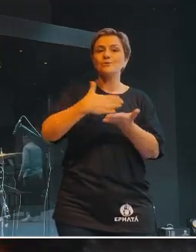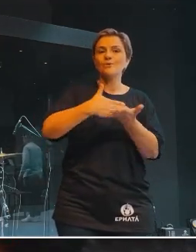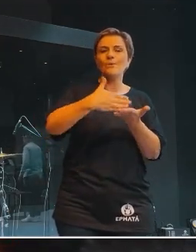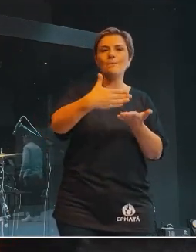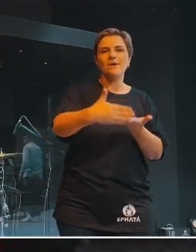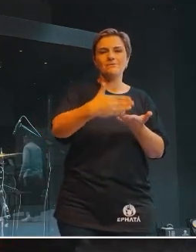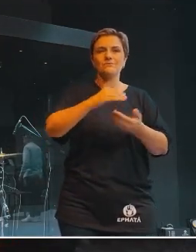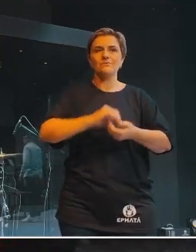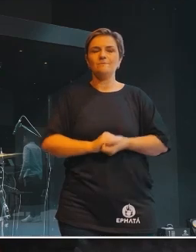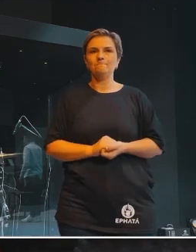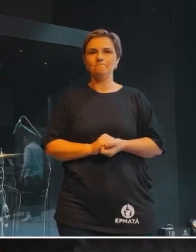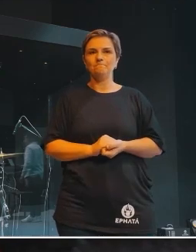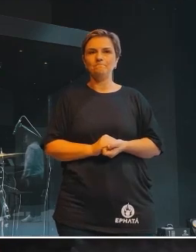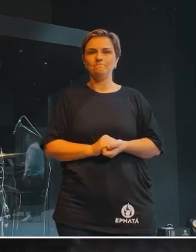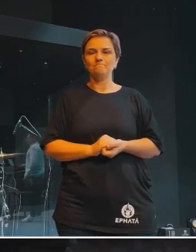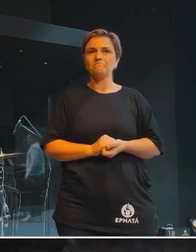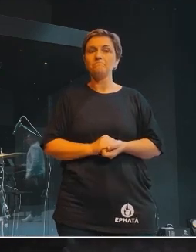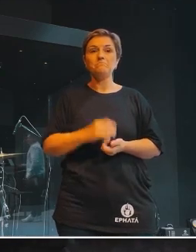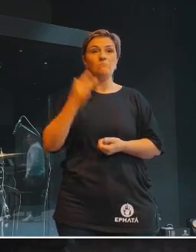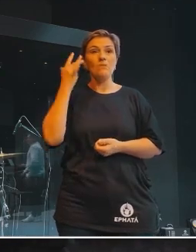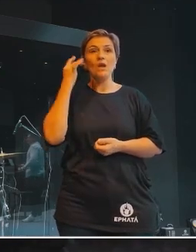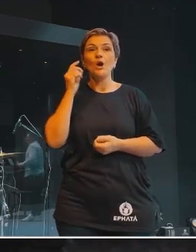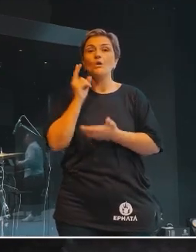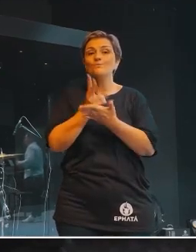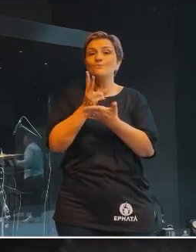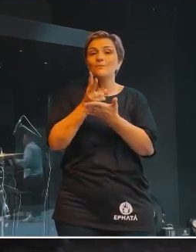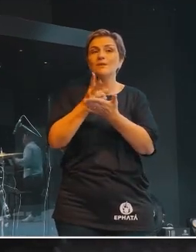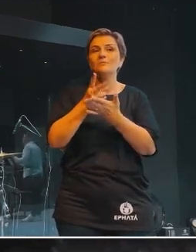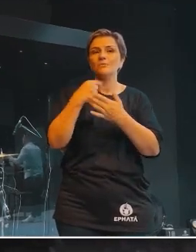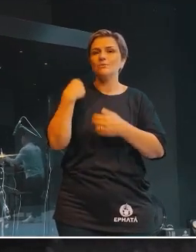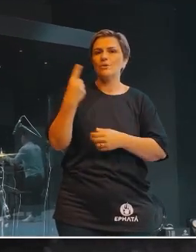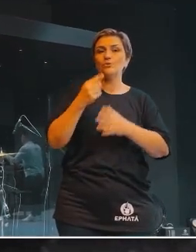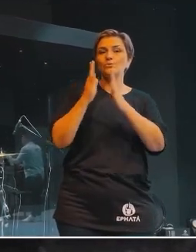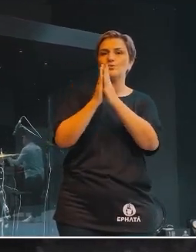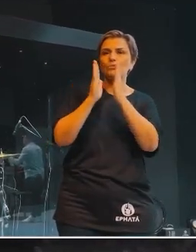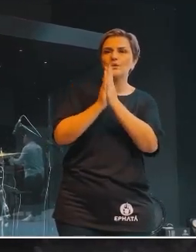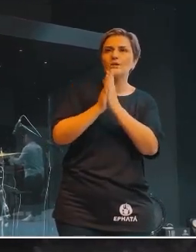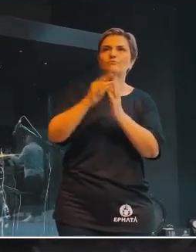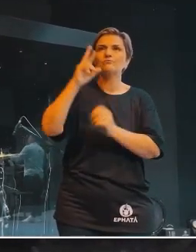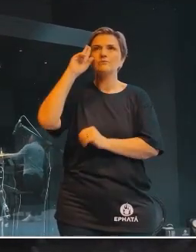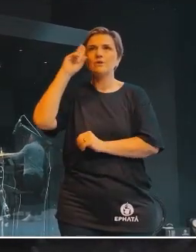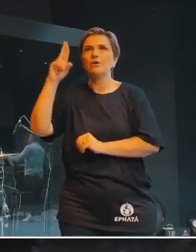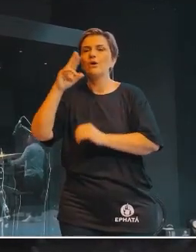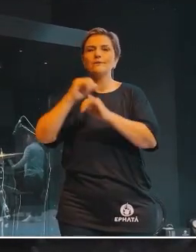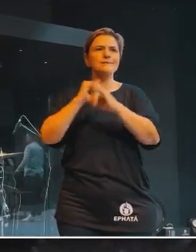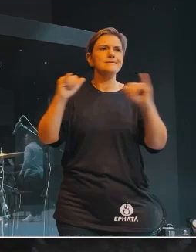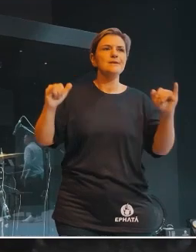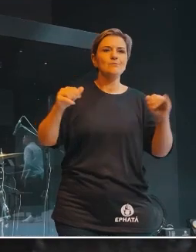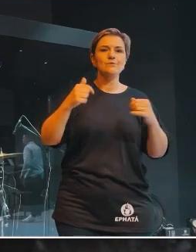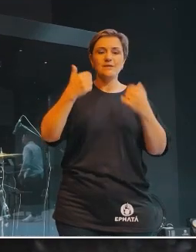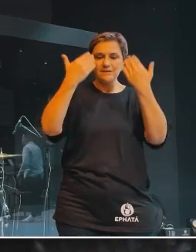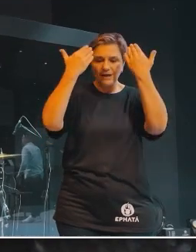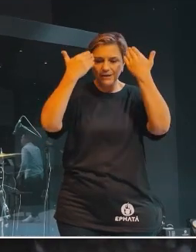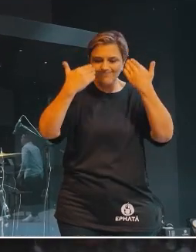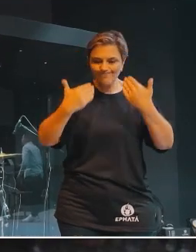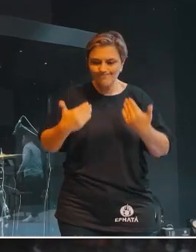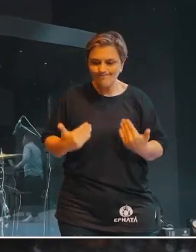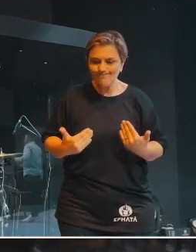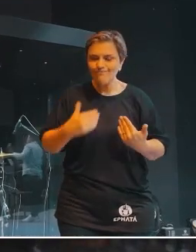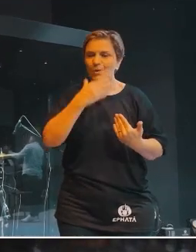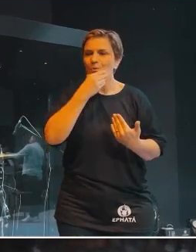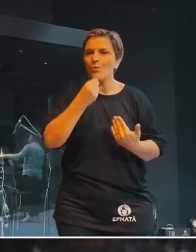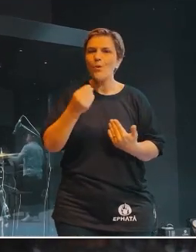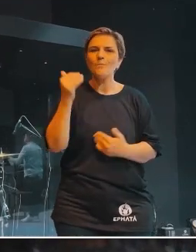começos. Como sempre nós oramos, Senhor, e dizemos: eis aqui um vaso de barro, um